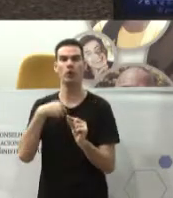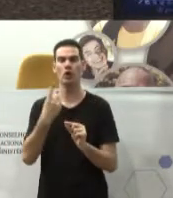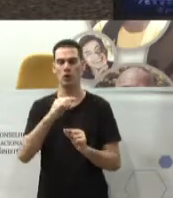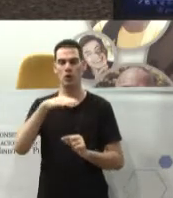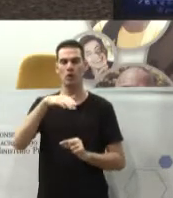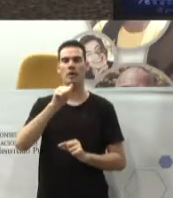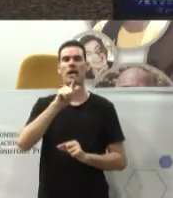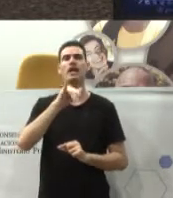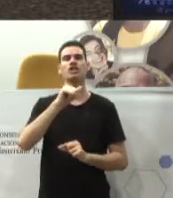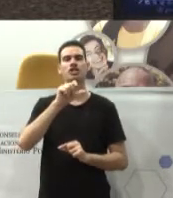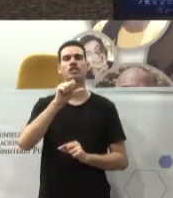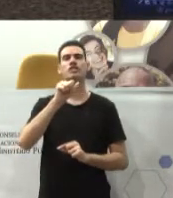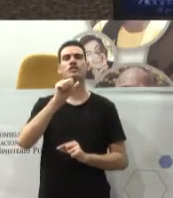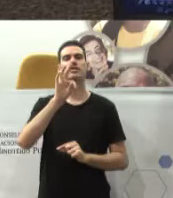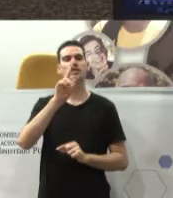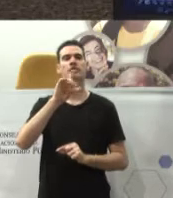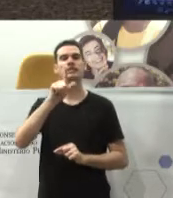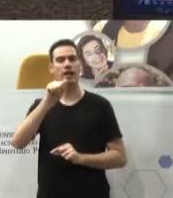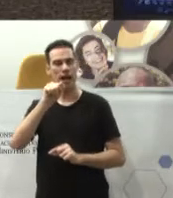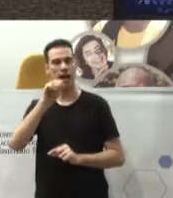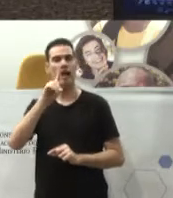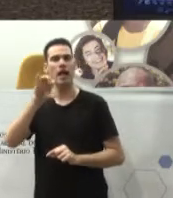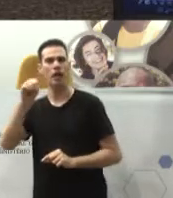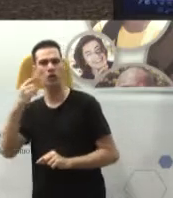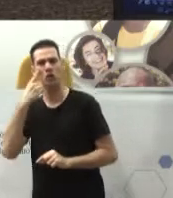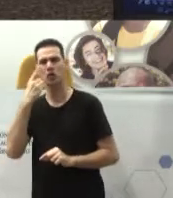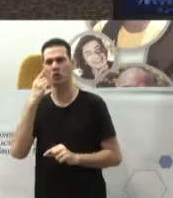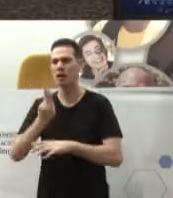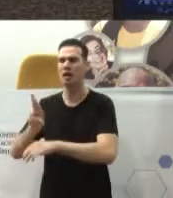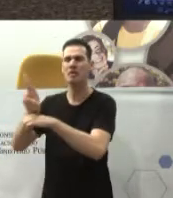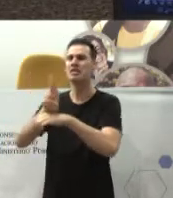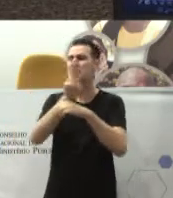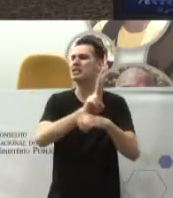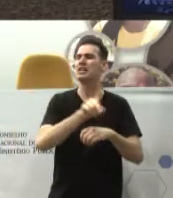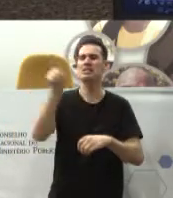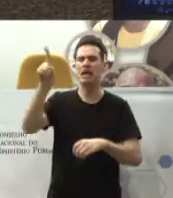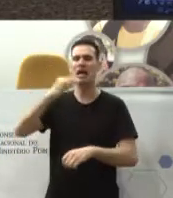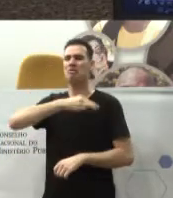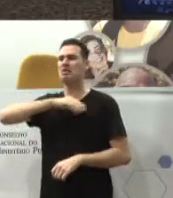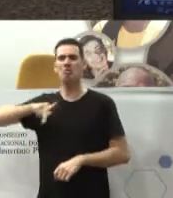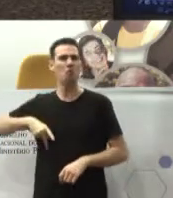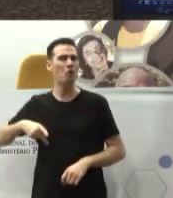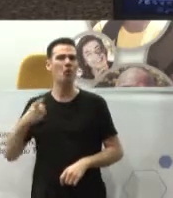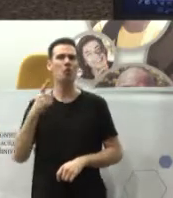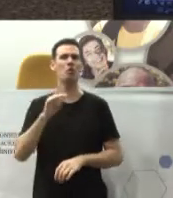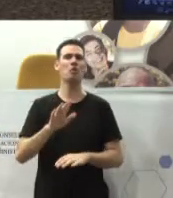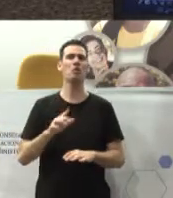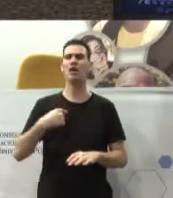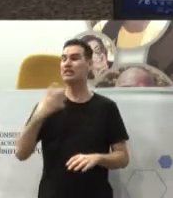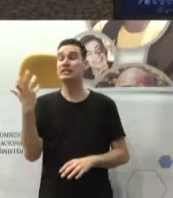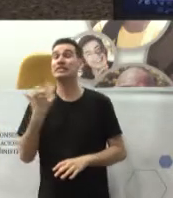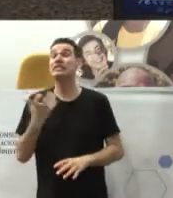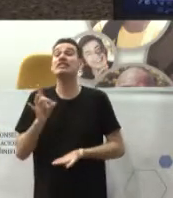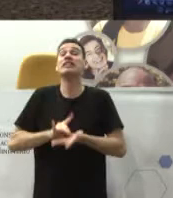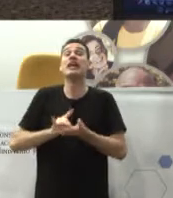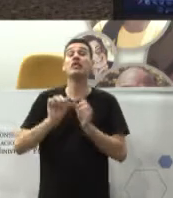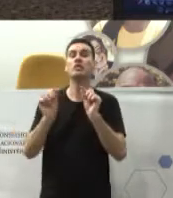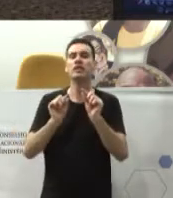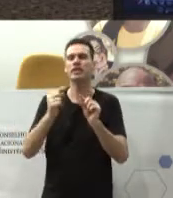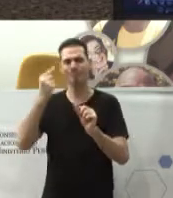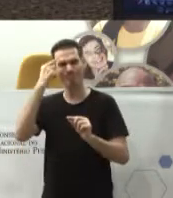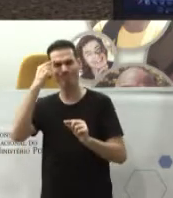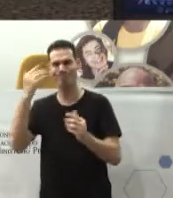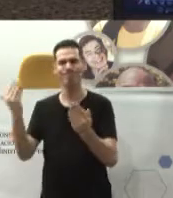magistrado, não queremos enquadrar representante do Ministério Público nem defensor público, mas nós queremos que tenhamos o quê?